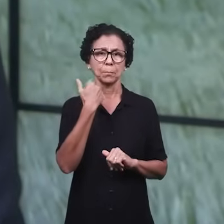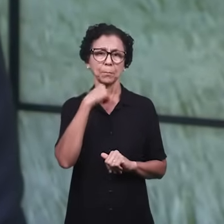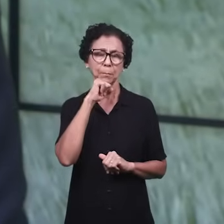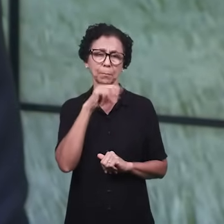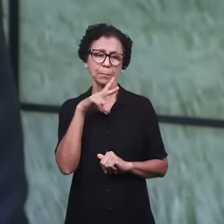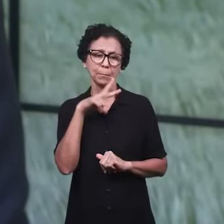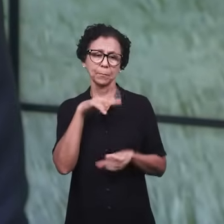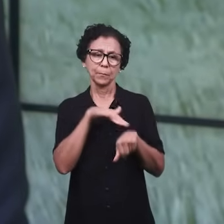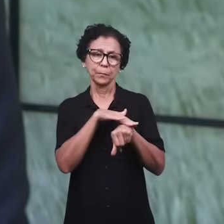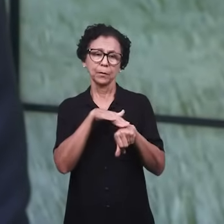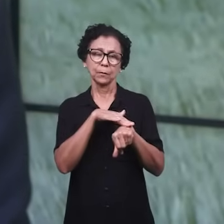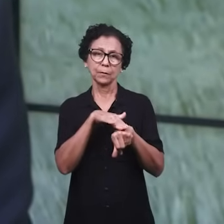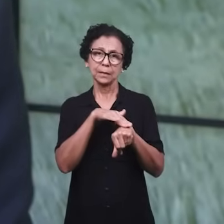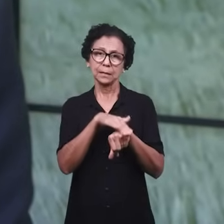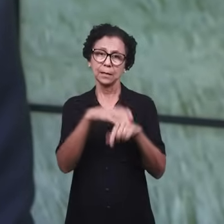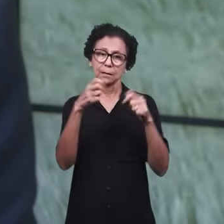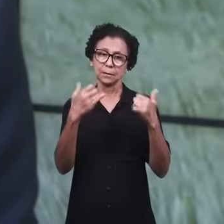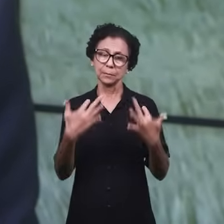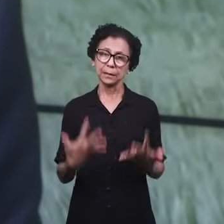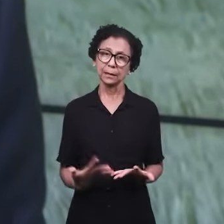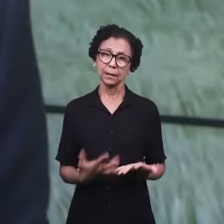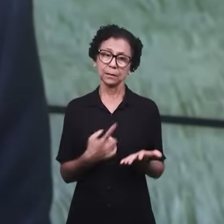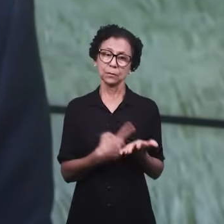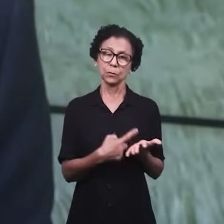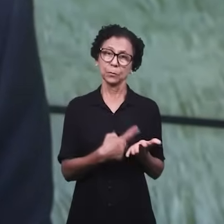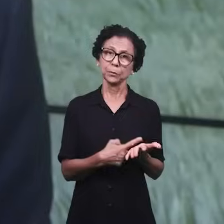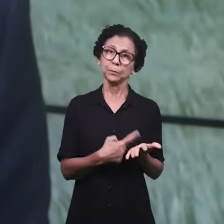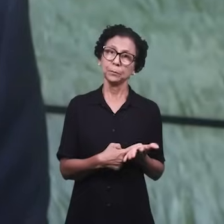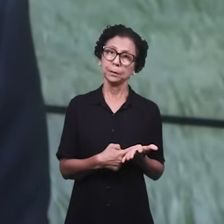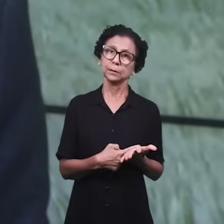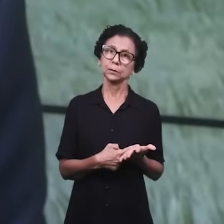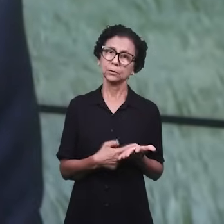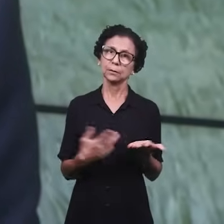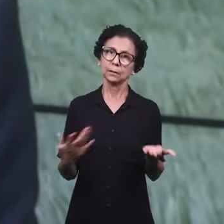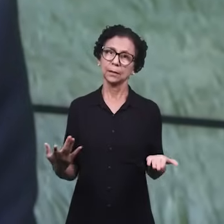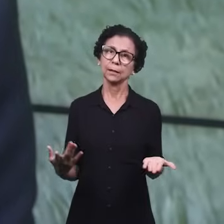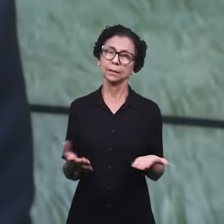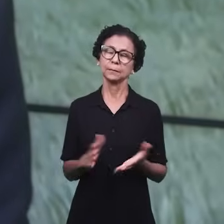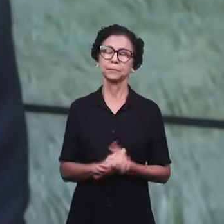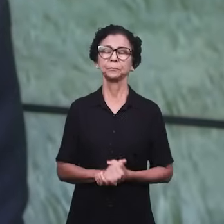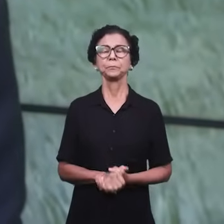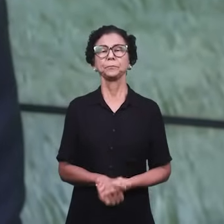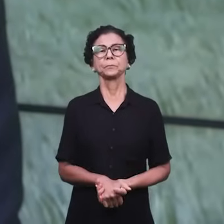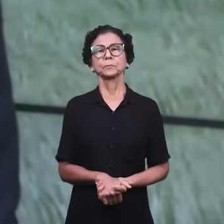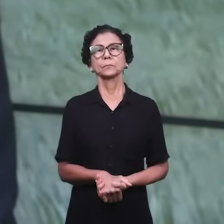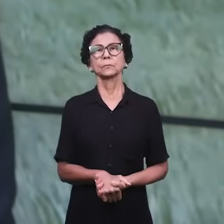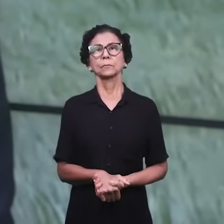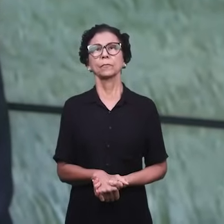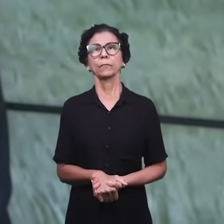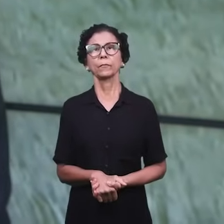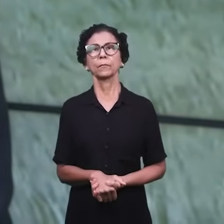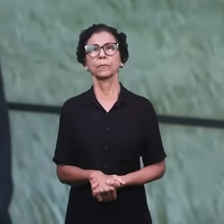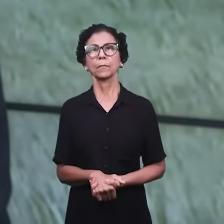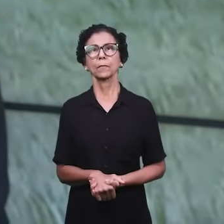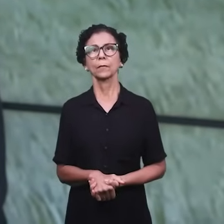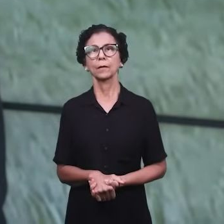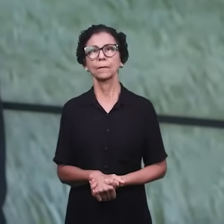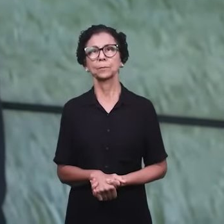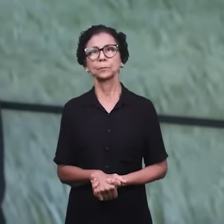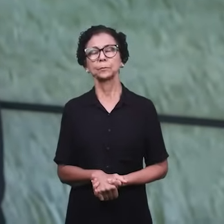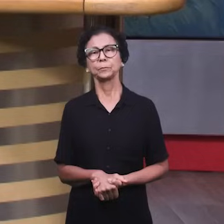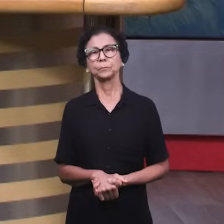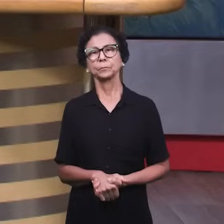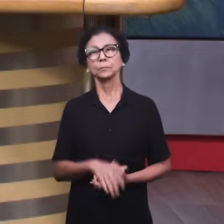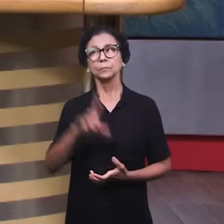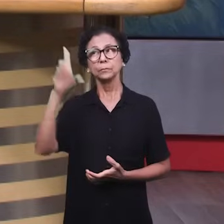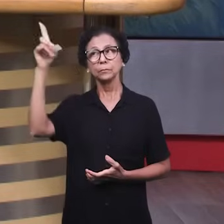assumindo e também do compromisso que o senhor está assumindo que vai cuidar dos filhos deles dos nossos filhos né